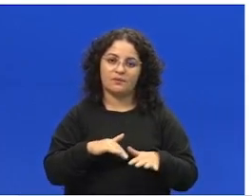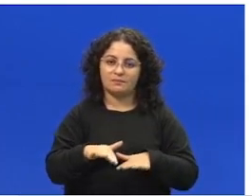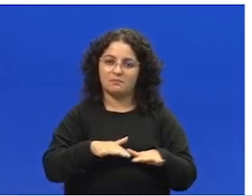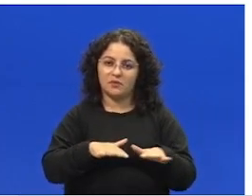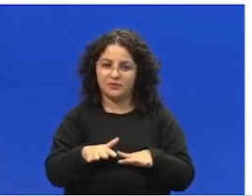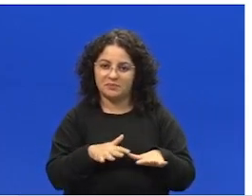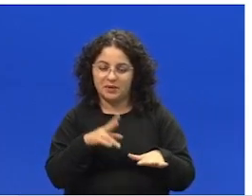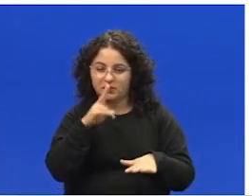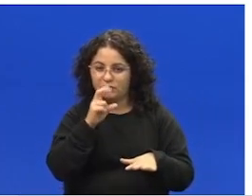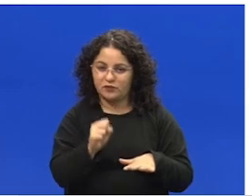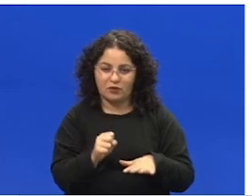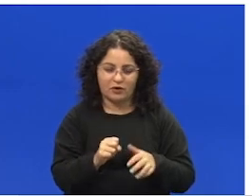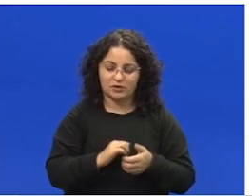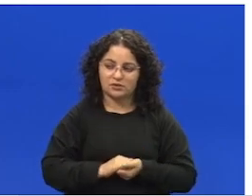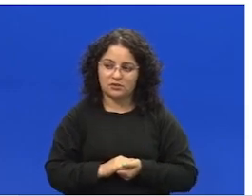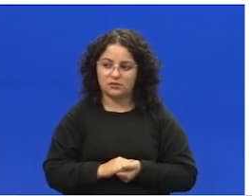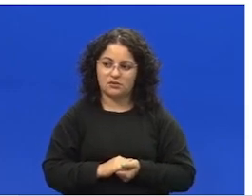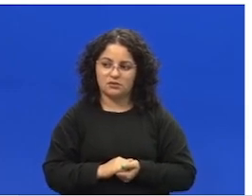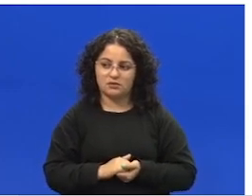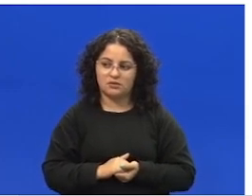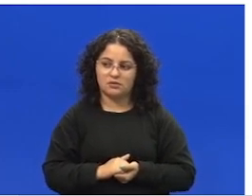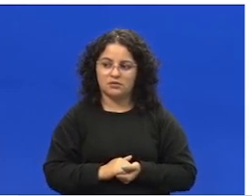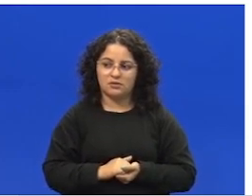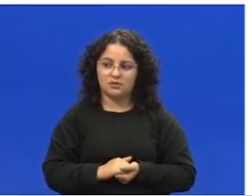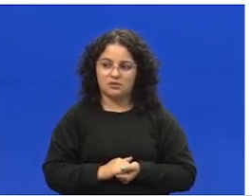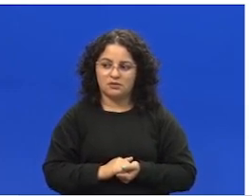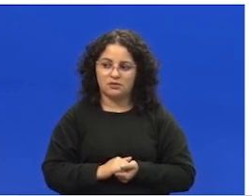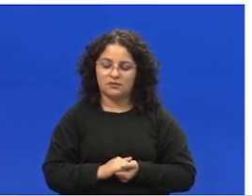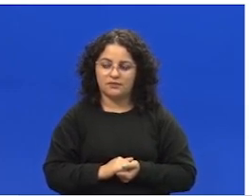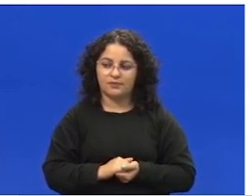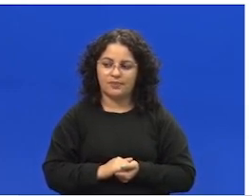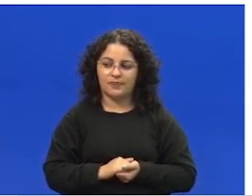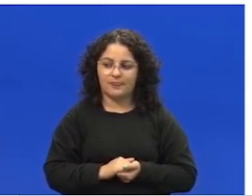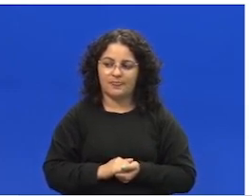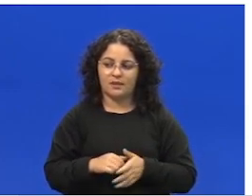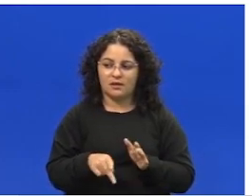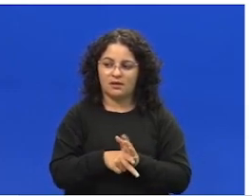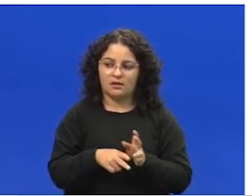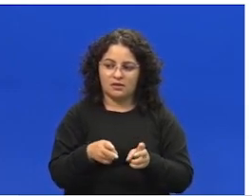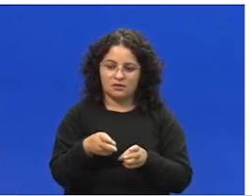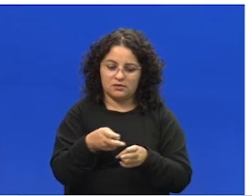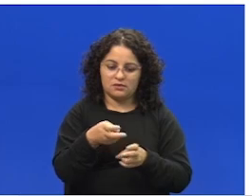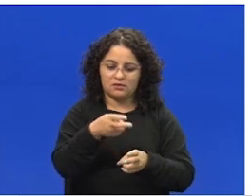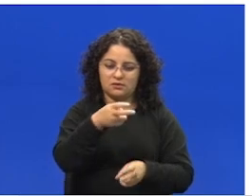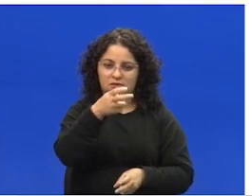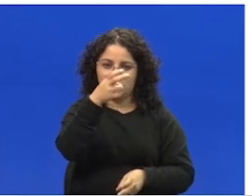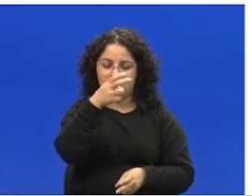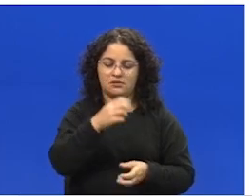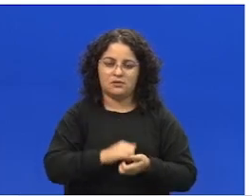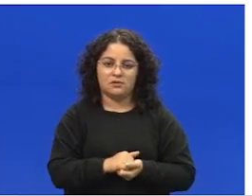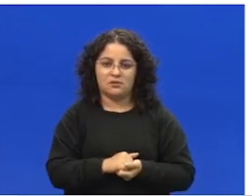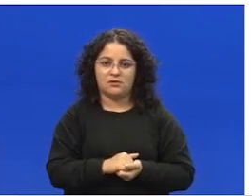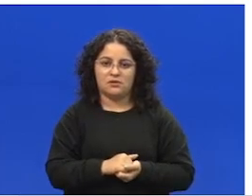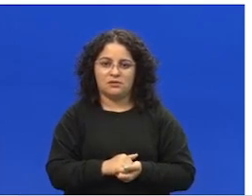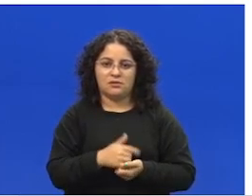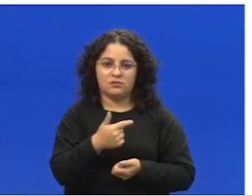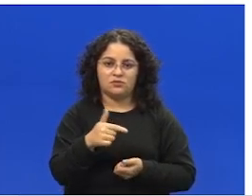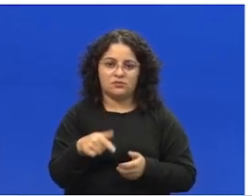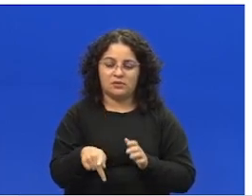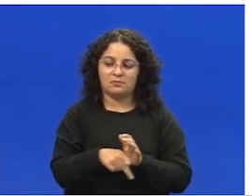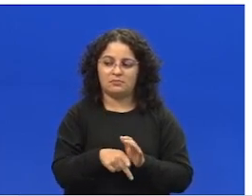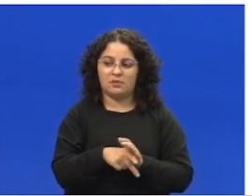né, que muito grande no corpo vertebral e que eu não tenho na parte